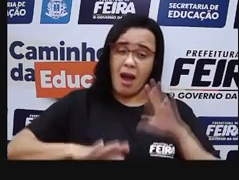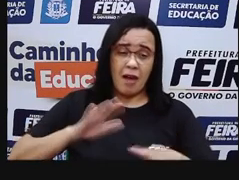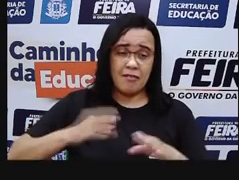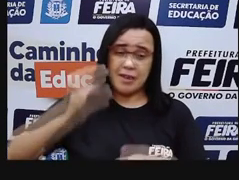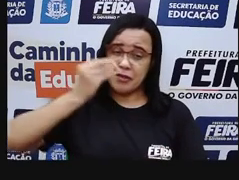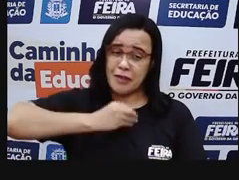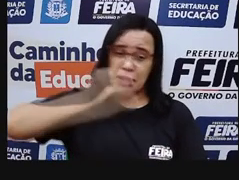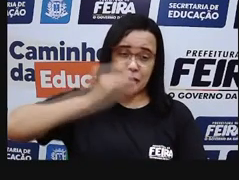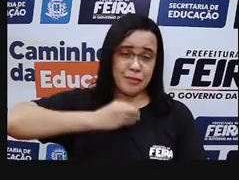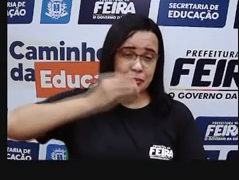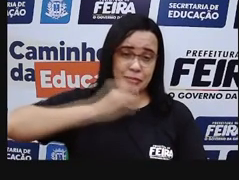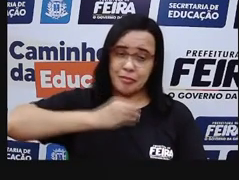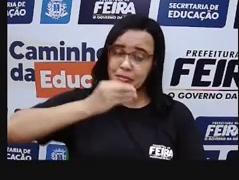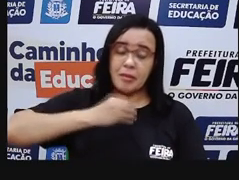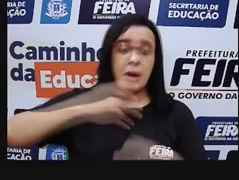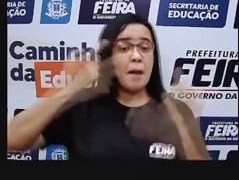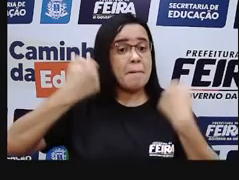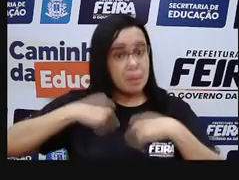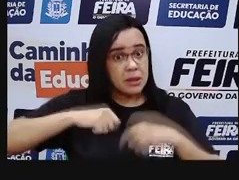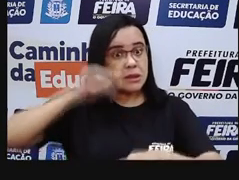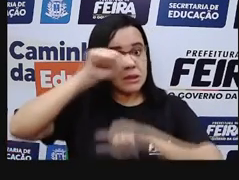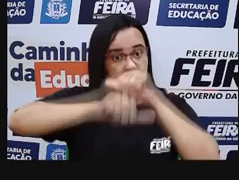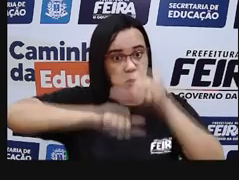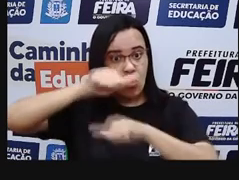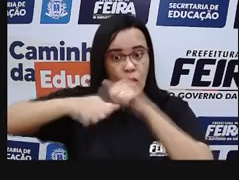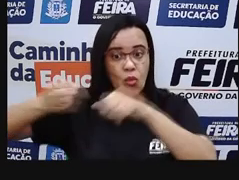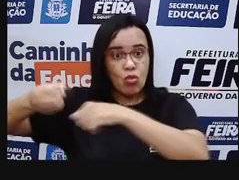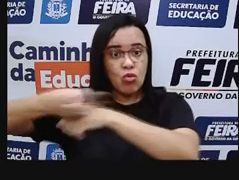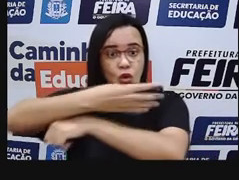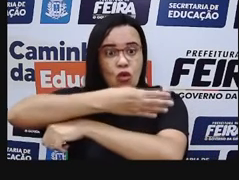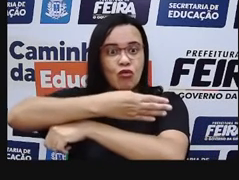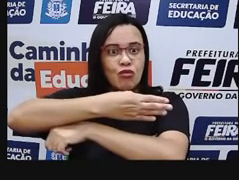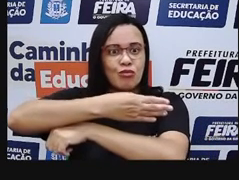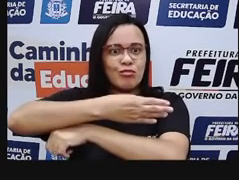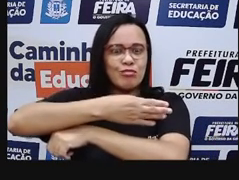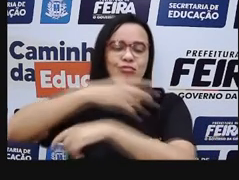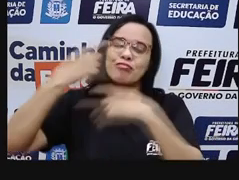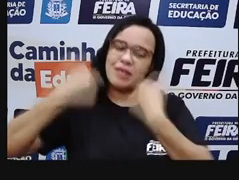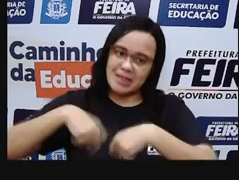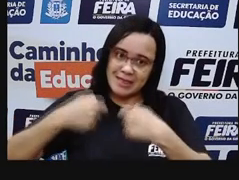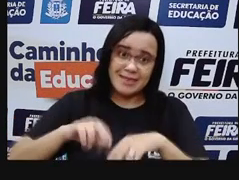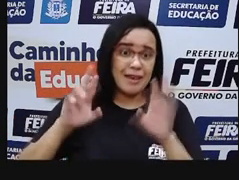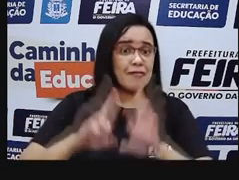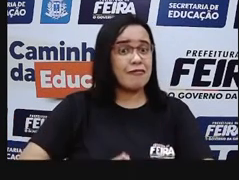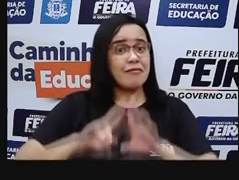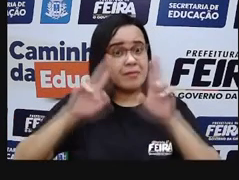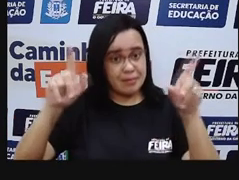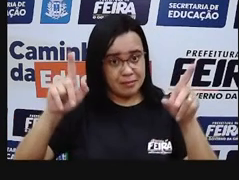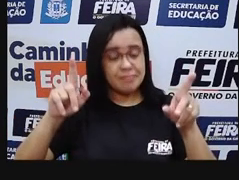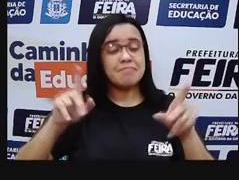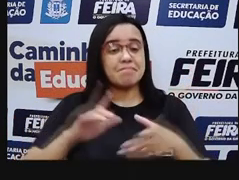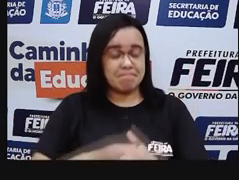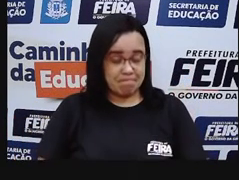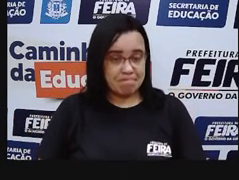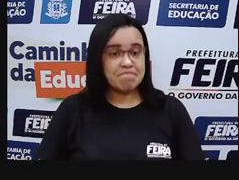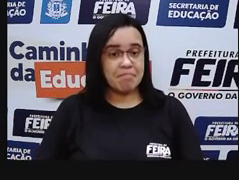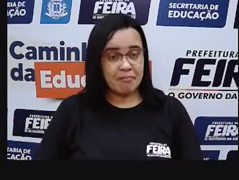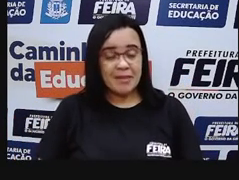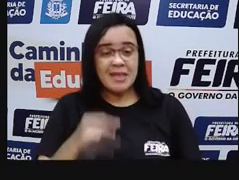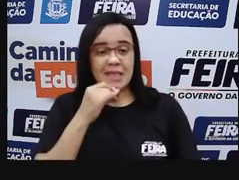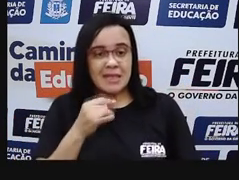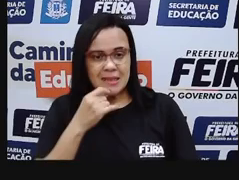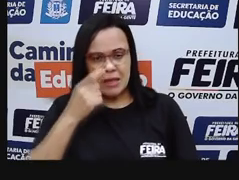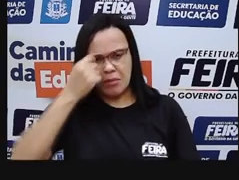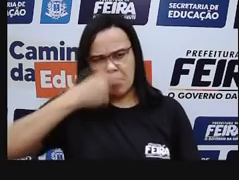esse vírus modificado não então é isso acontece por assim na gripe né